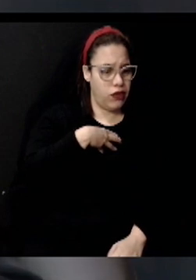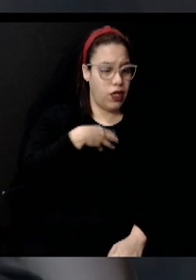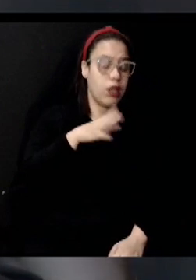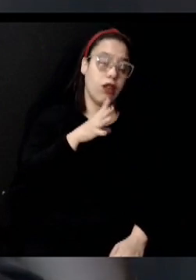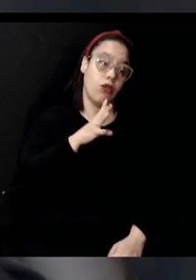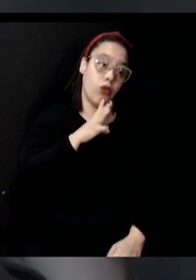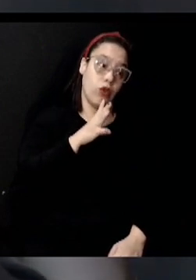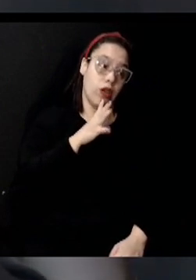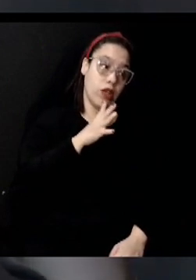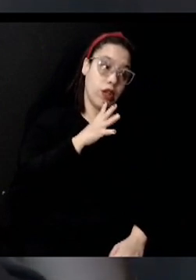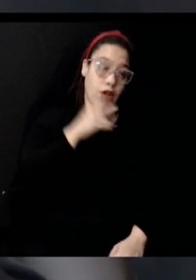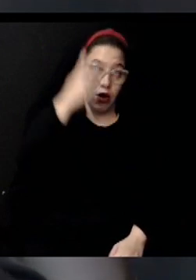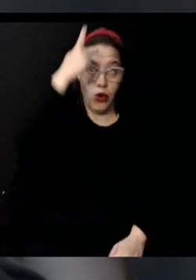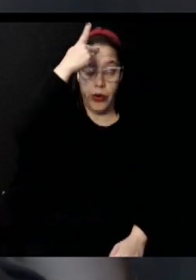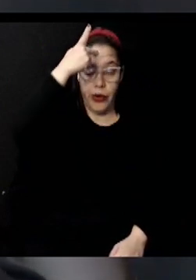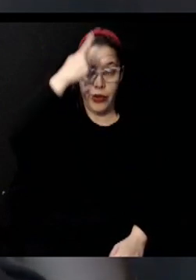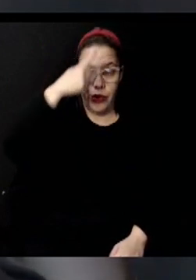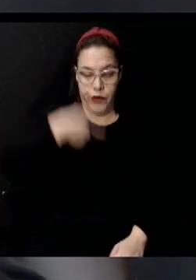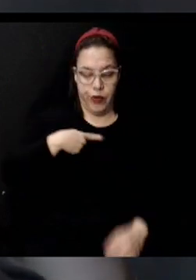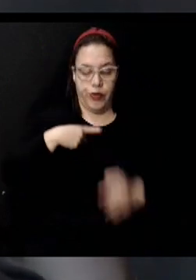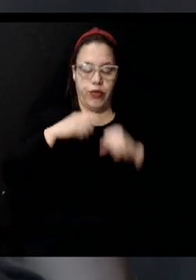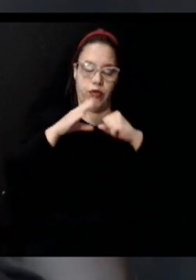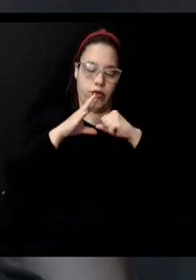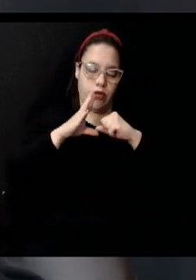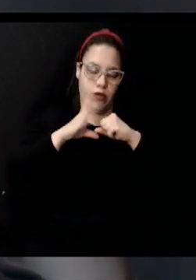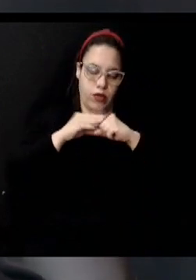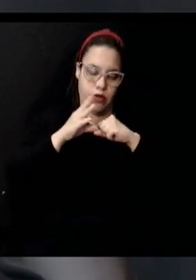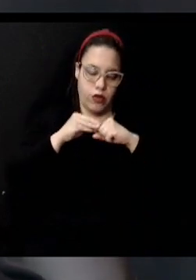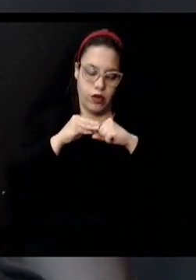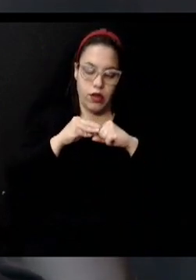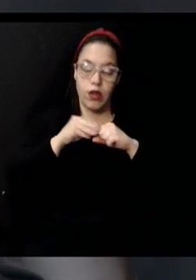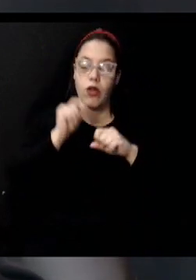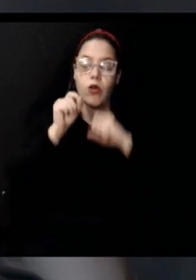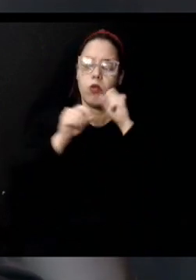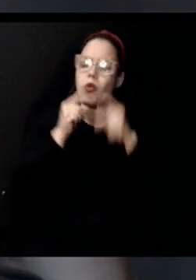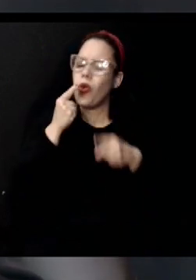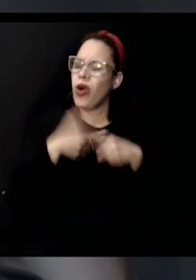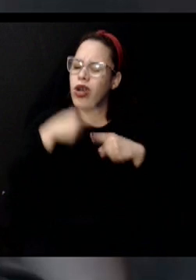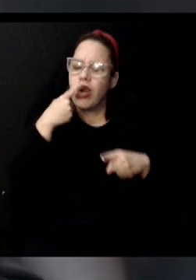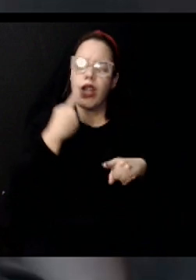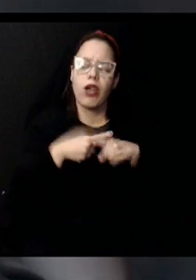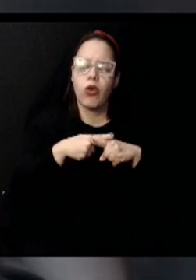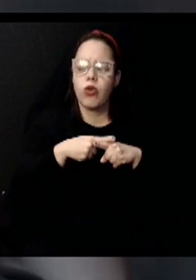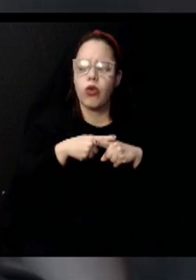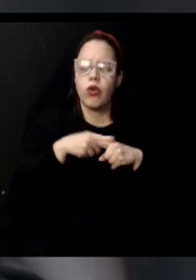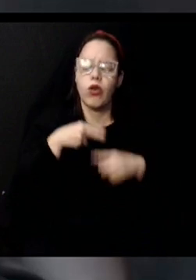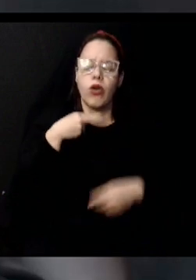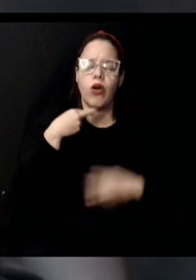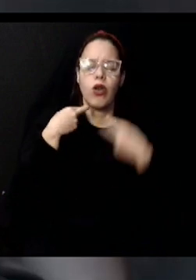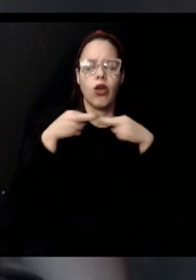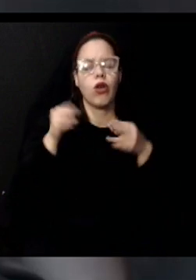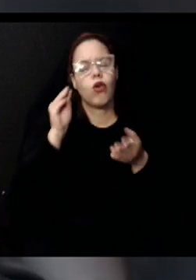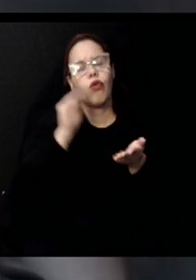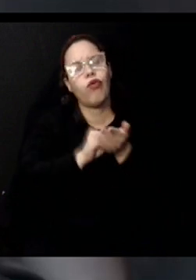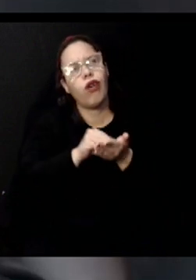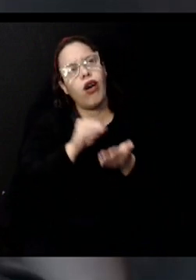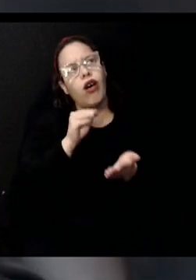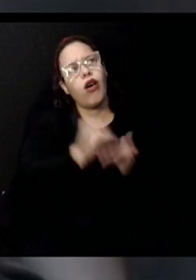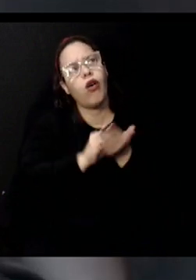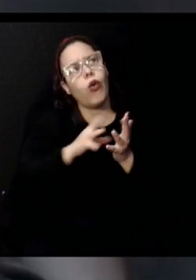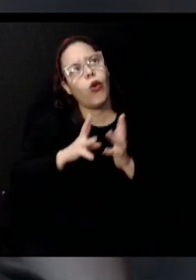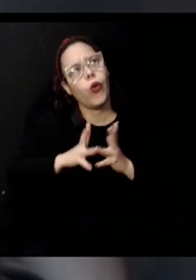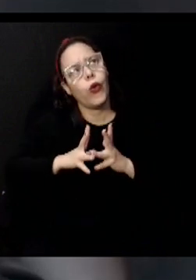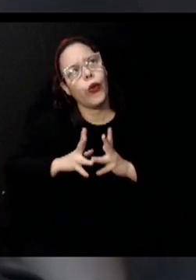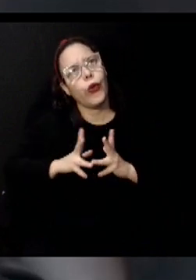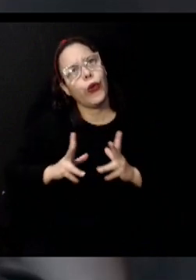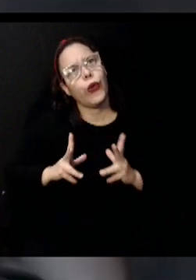tem que saber Sim. quem eu sou, por que que eu estou reclamando, o que que eu estou sentindo falta, qual é o meu vazio, sabe? Por